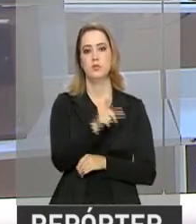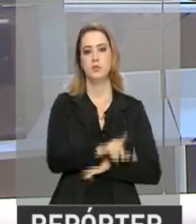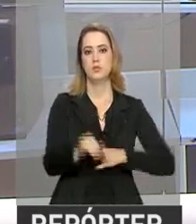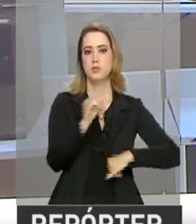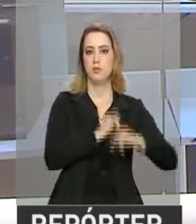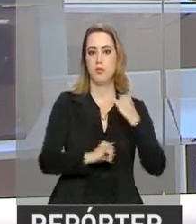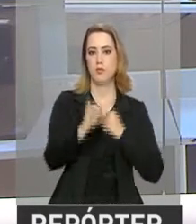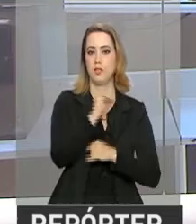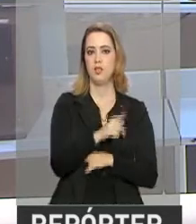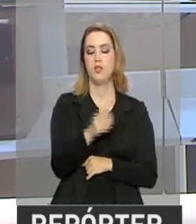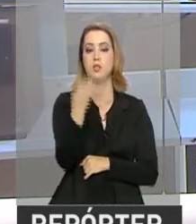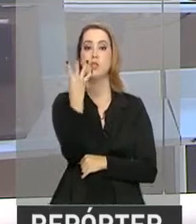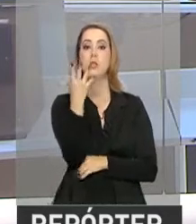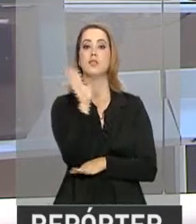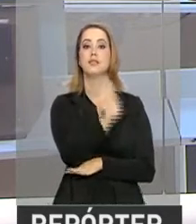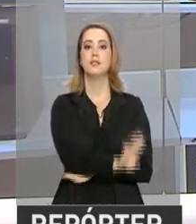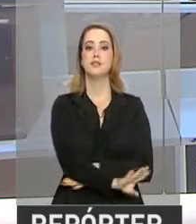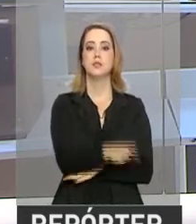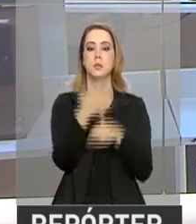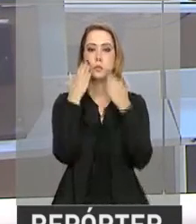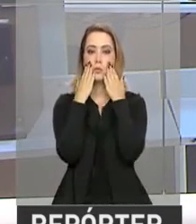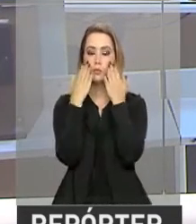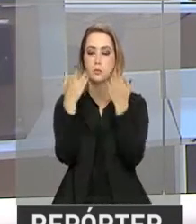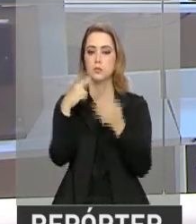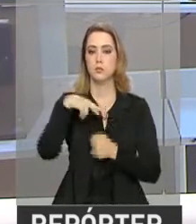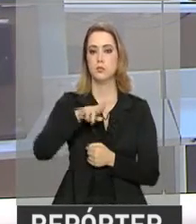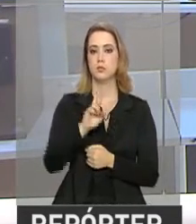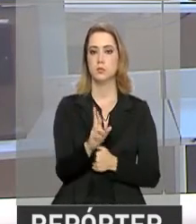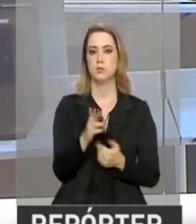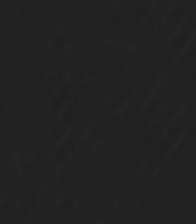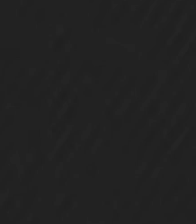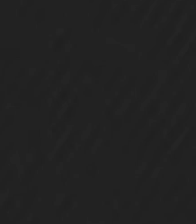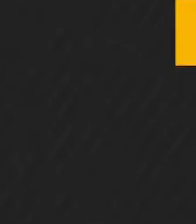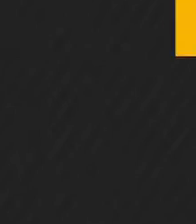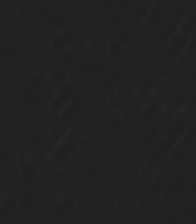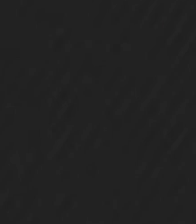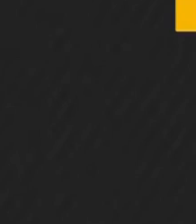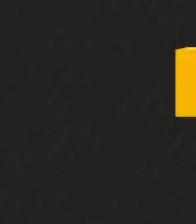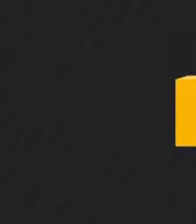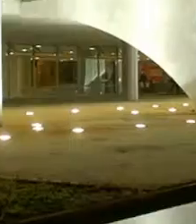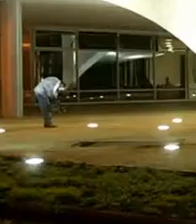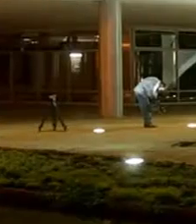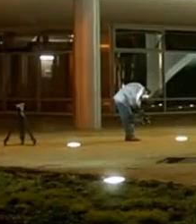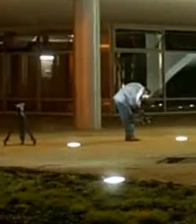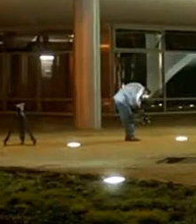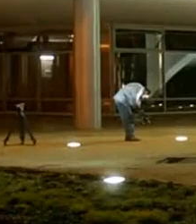com outras informações ou às 16h na próxima edição do Repórter NBR.